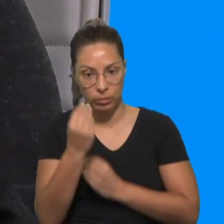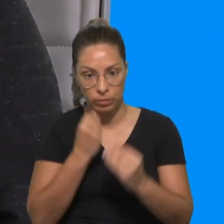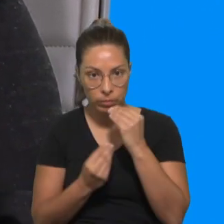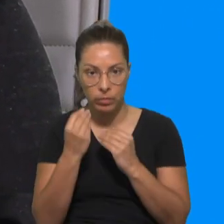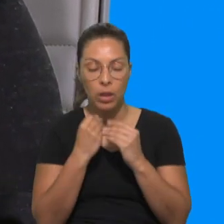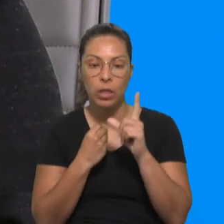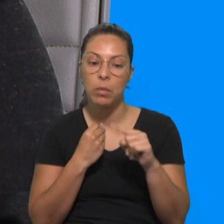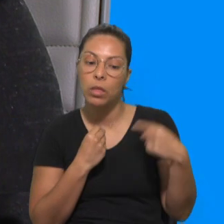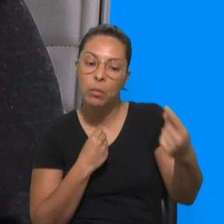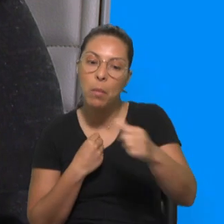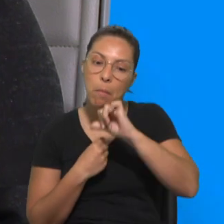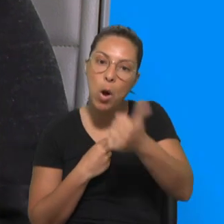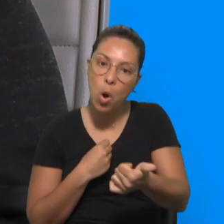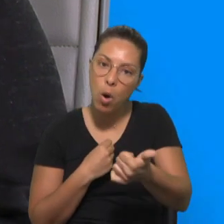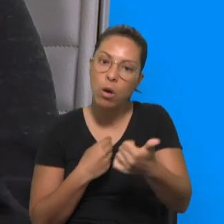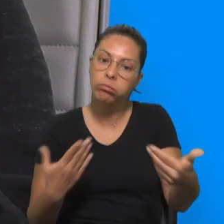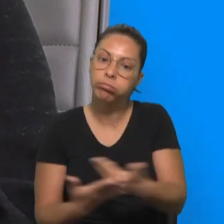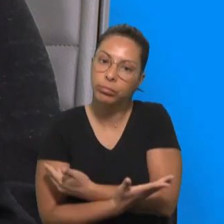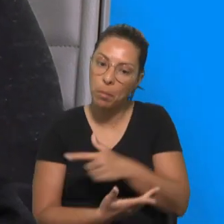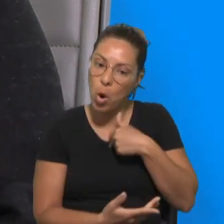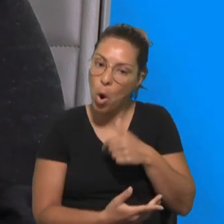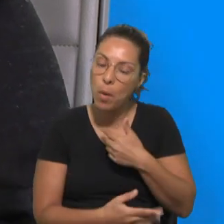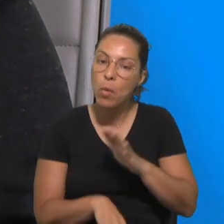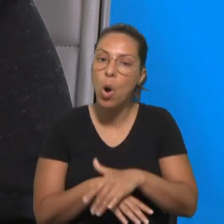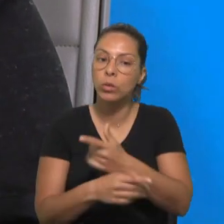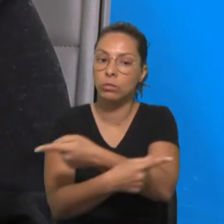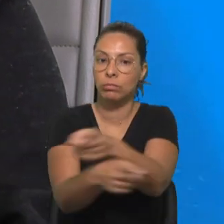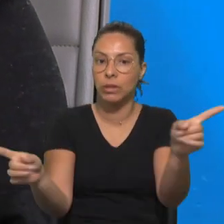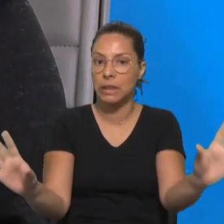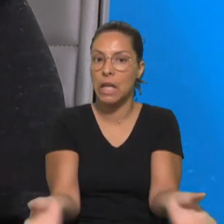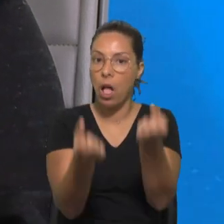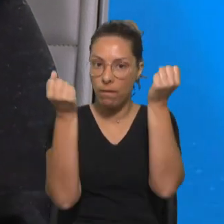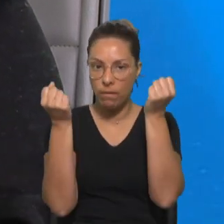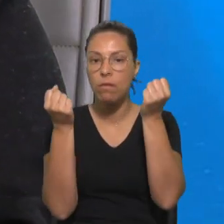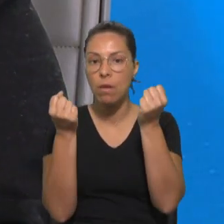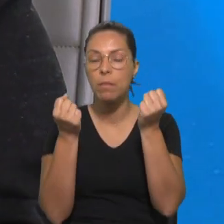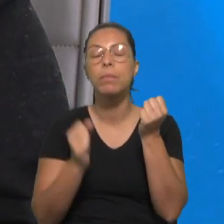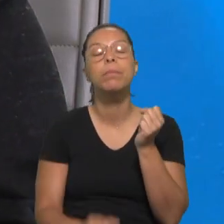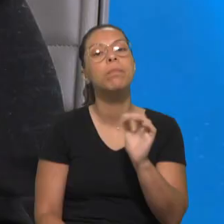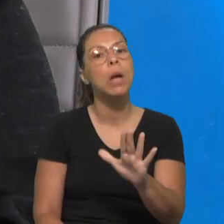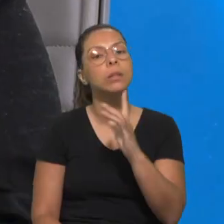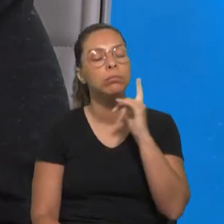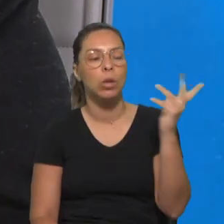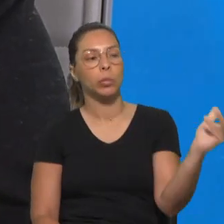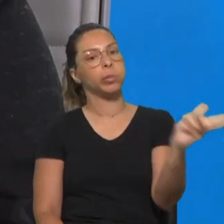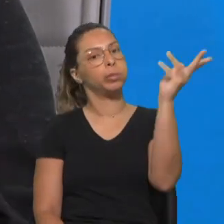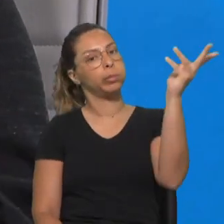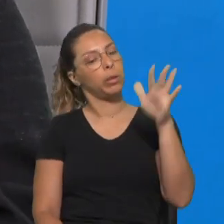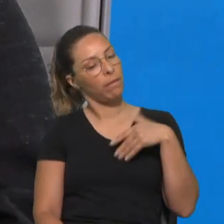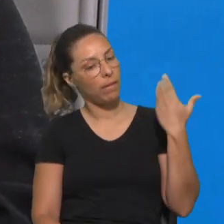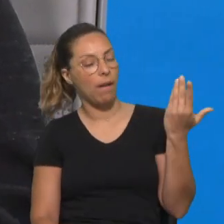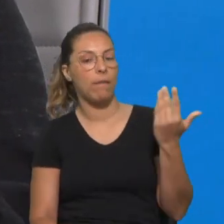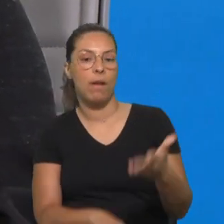como salvação de todos. Mas, por outro lado, também me toca esta certeza de uma glorificação, que é o anúncio,